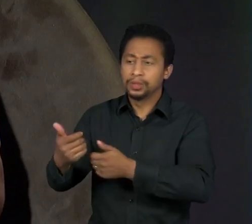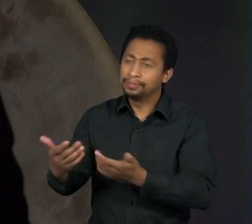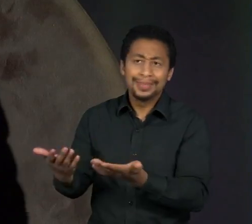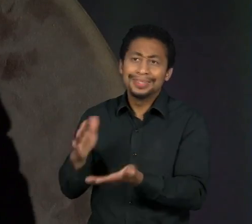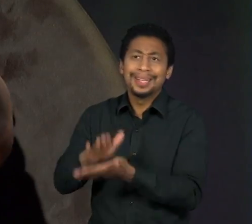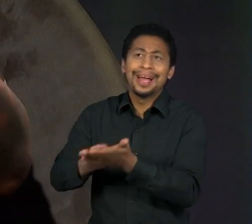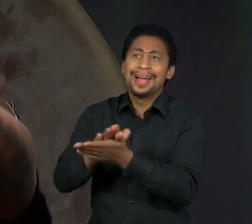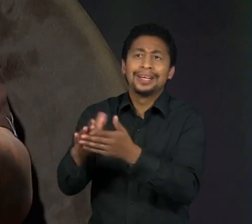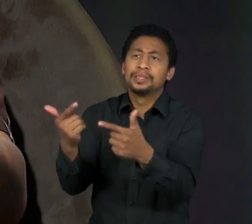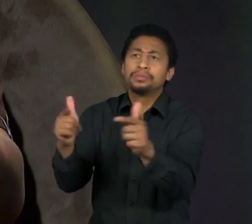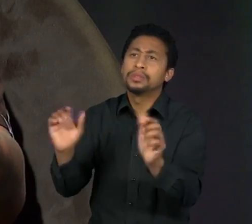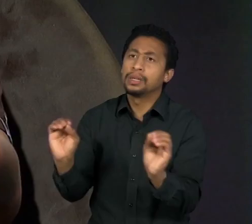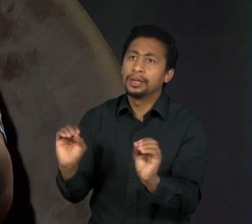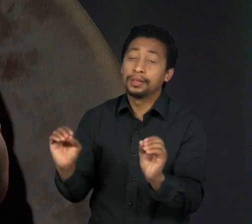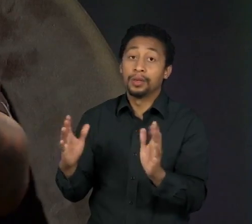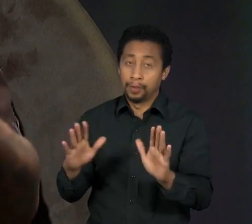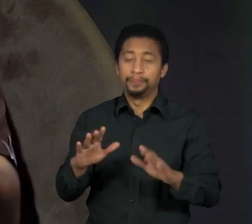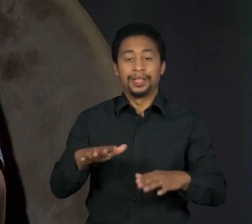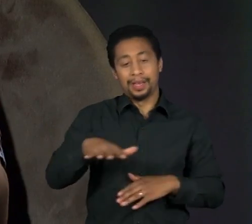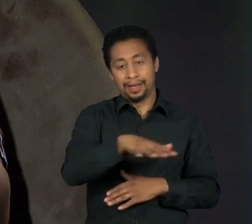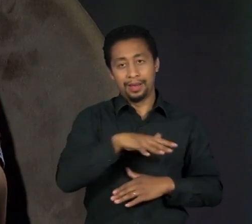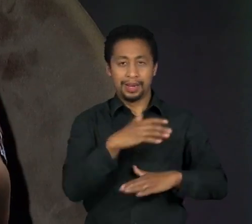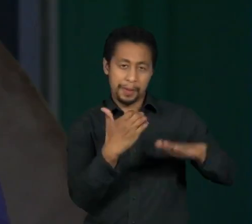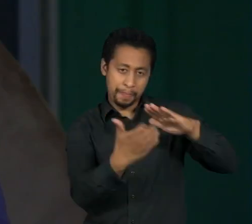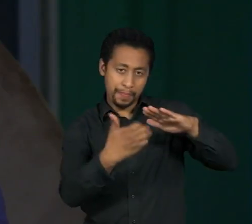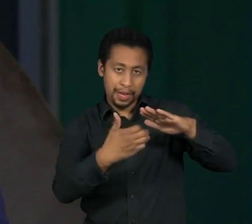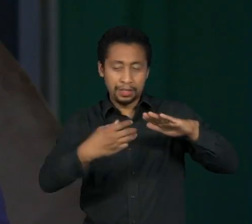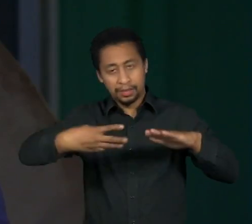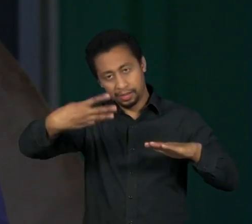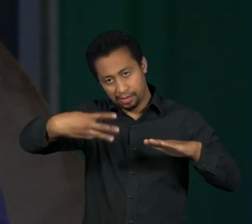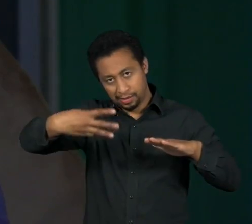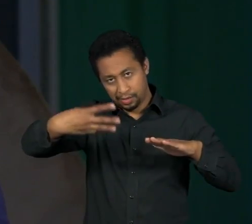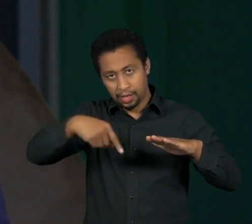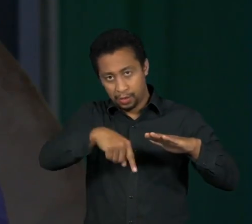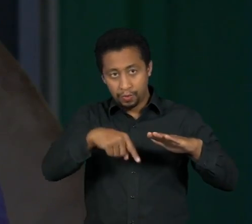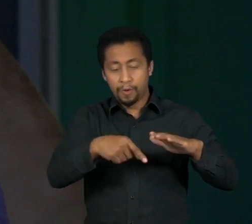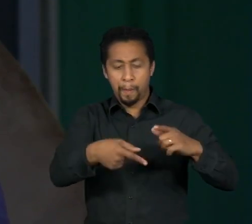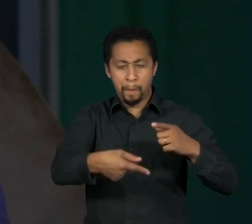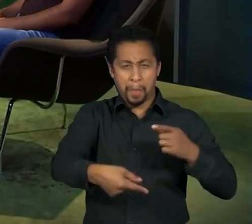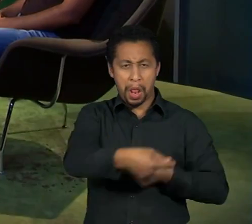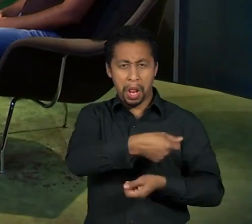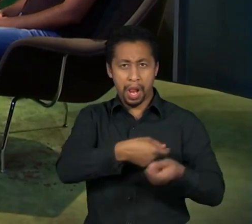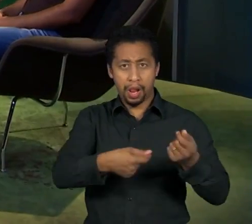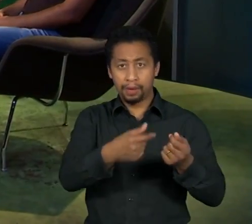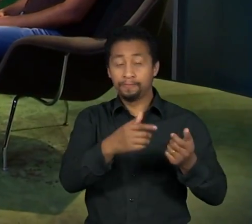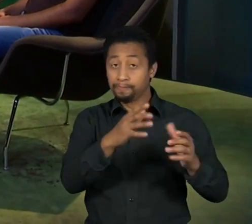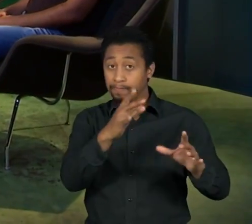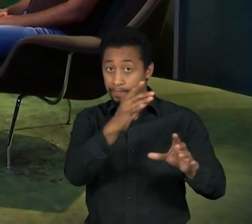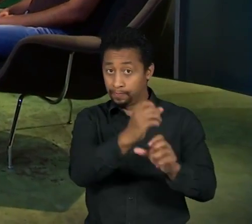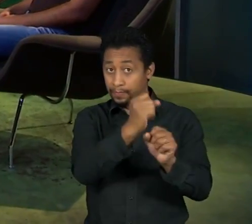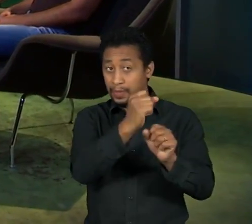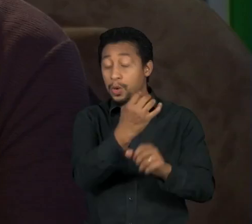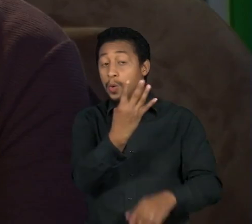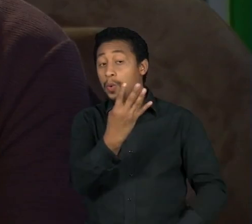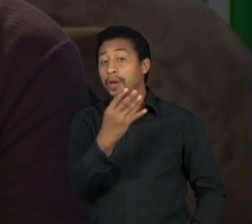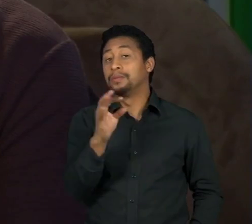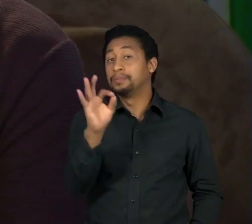que o terceiro setor no Brasil, né, que é um setor que movimenta muito dinheiro, mobiliza hoje um valor equivalente a 4% do PIB